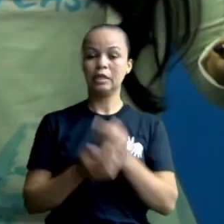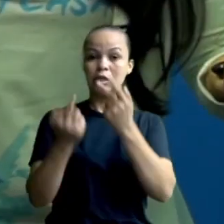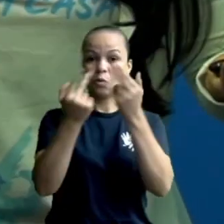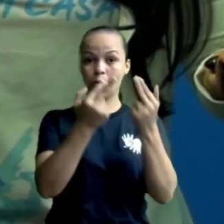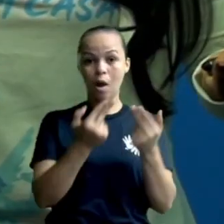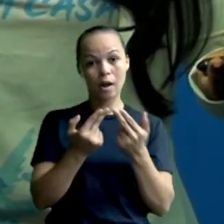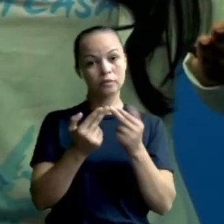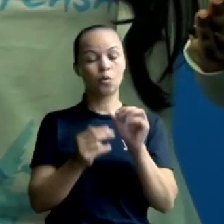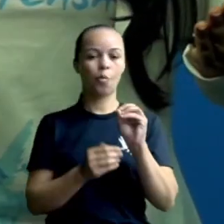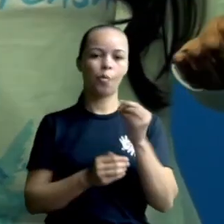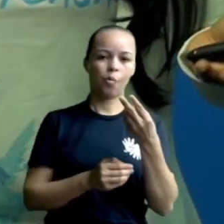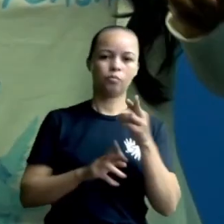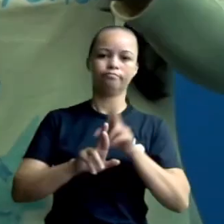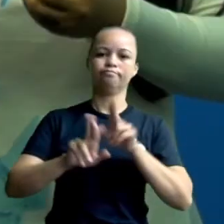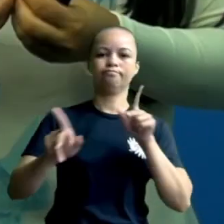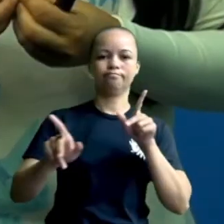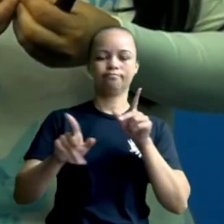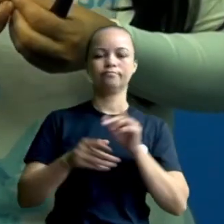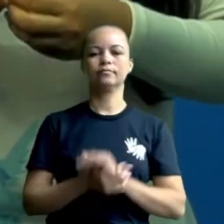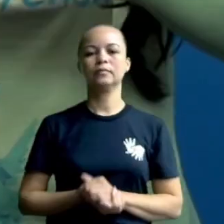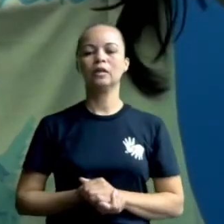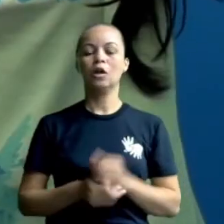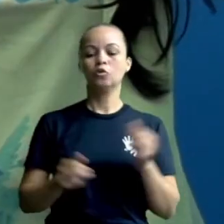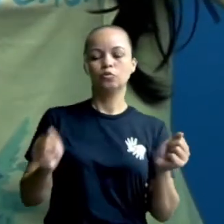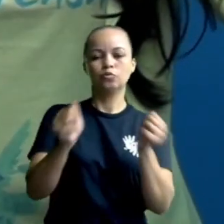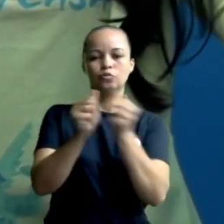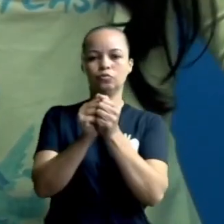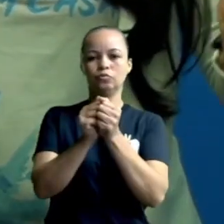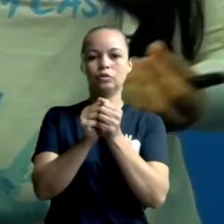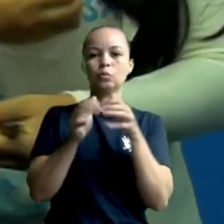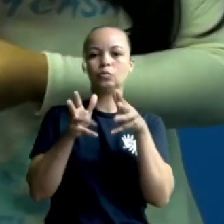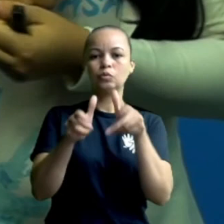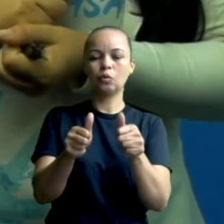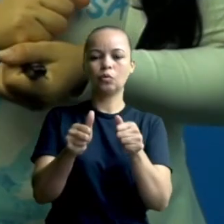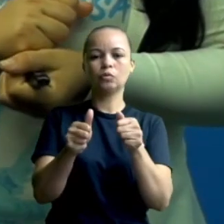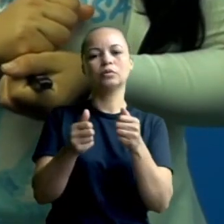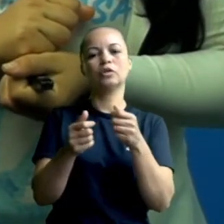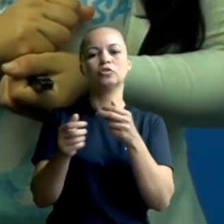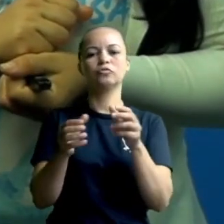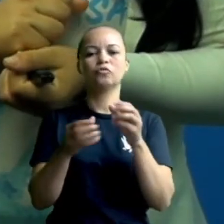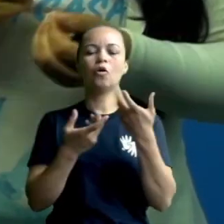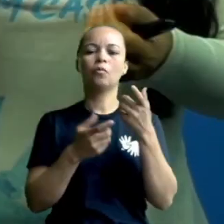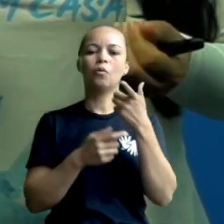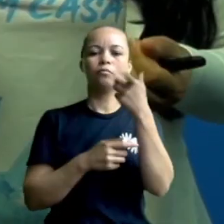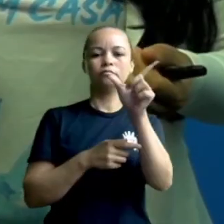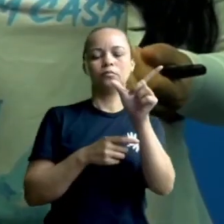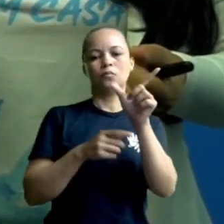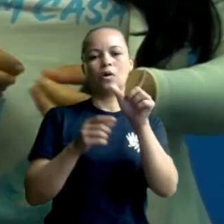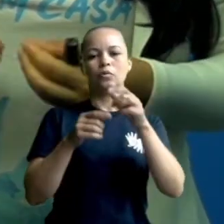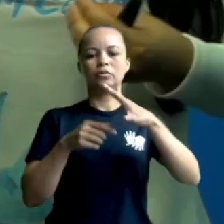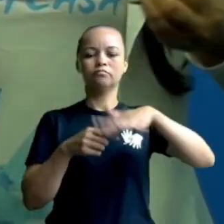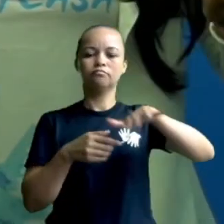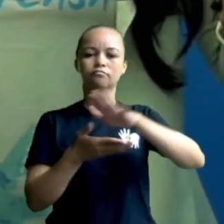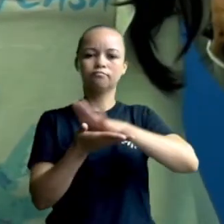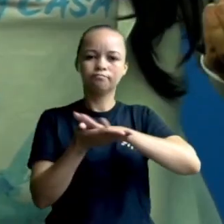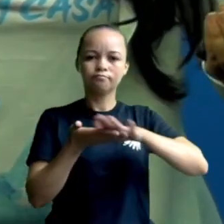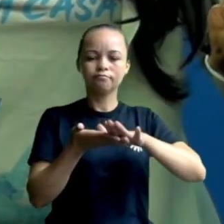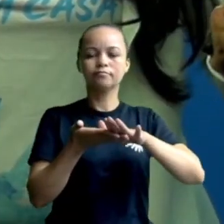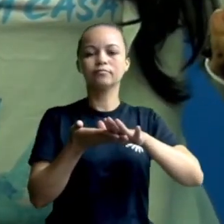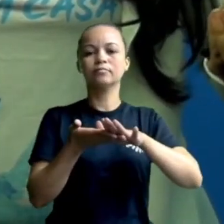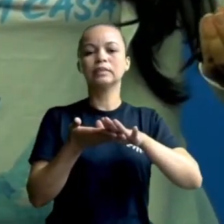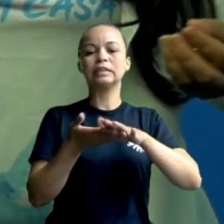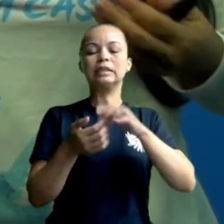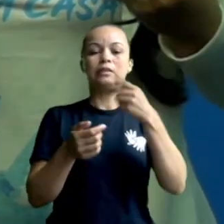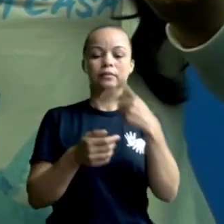Iguais ou diferentes, tá? Junto essas figuras, formo uma outra figura plana. E